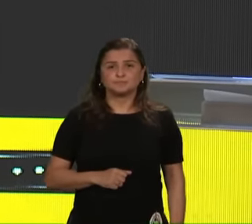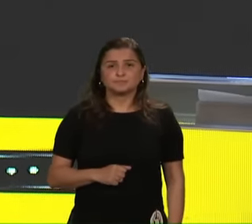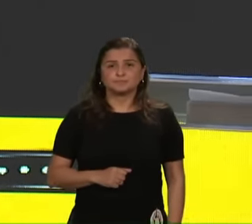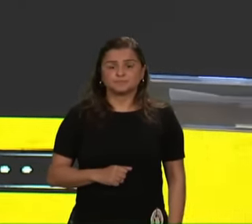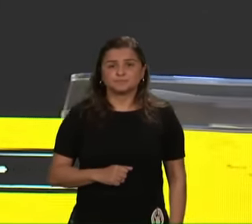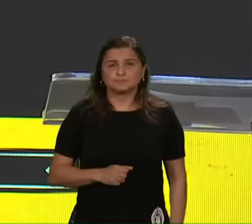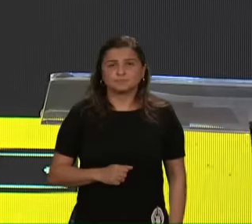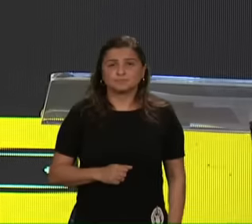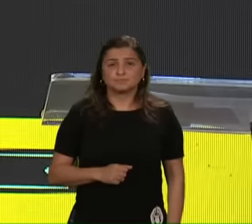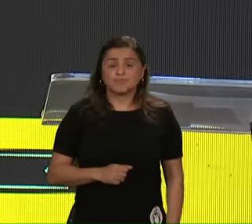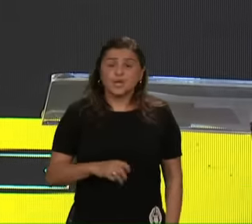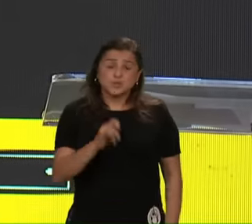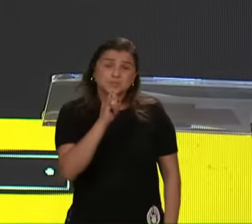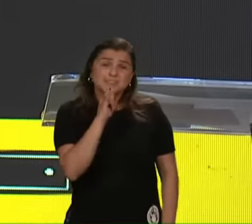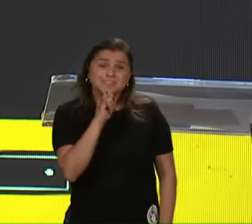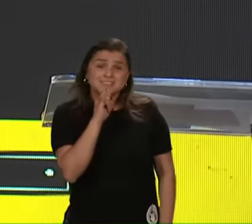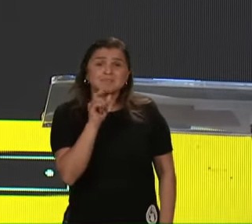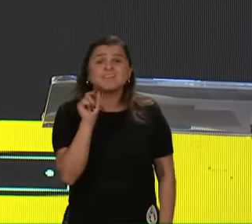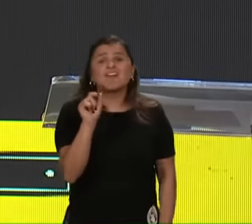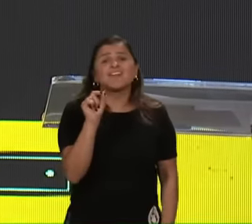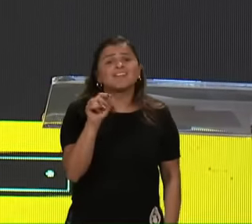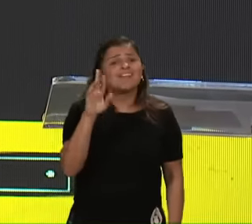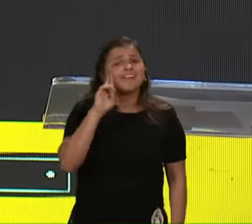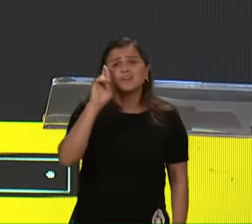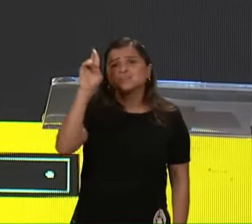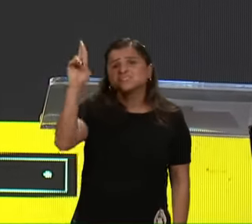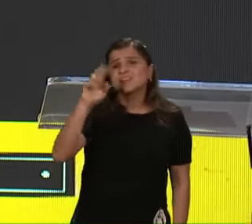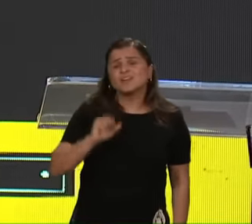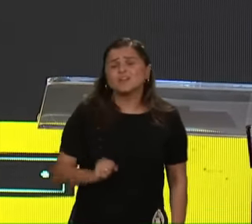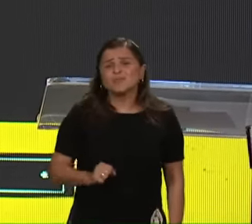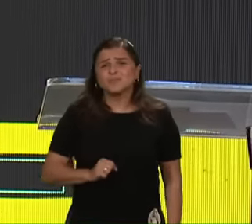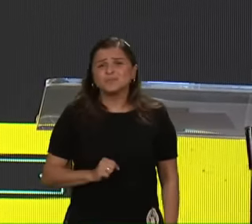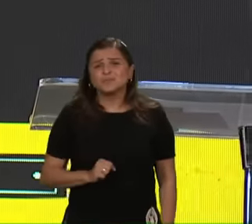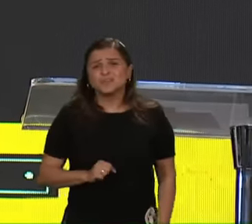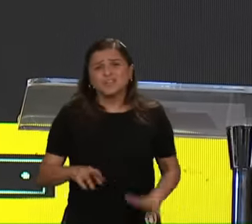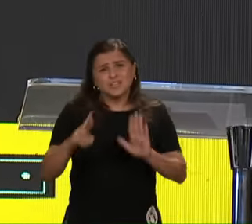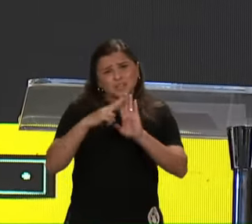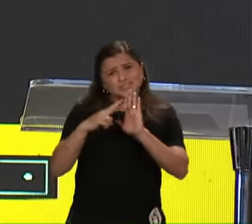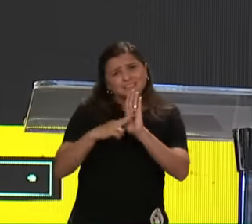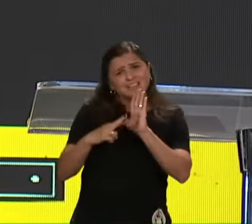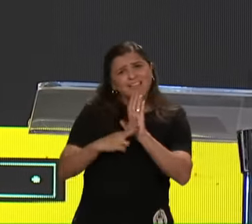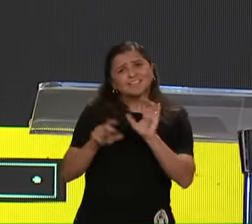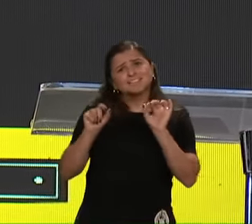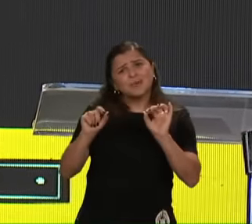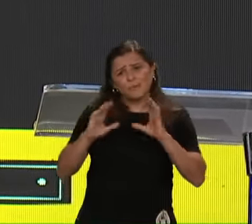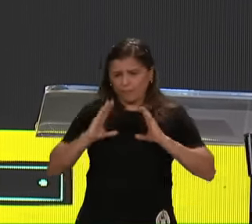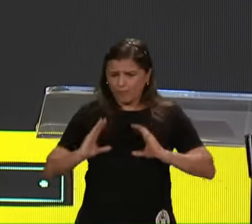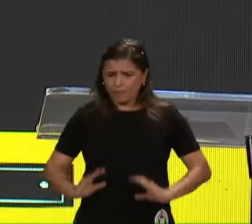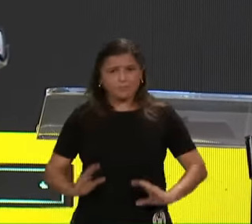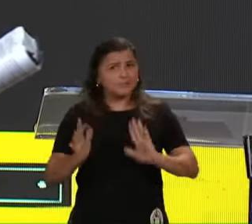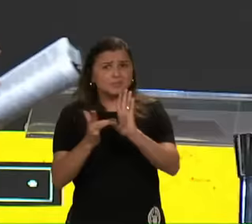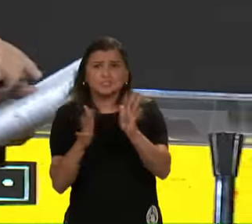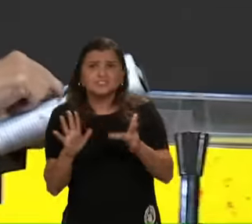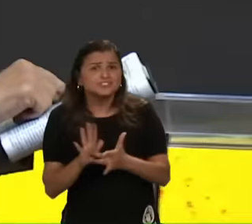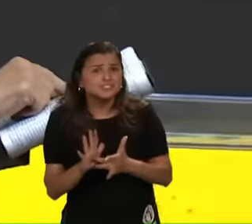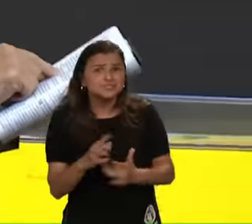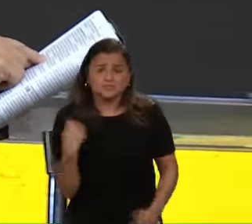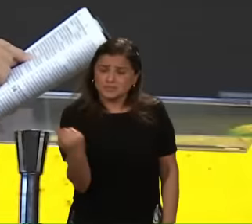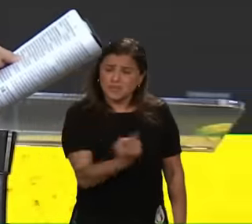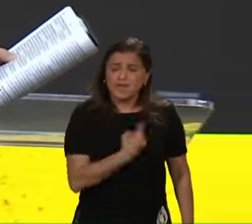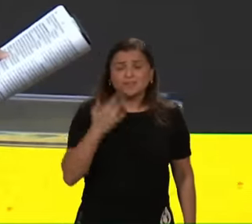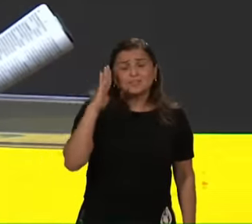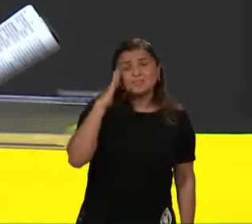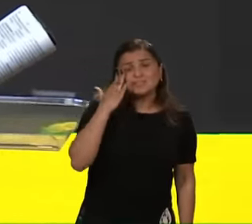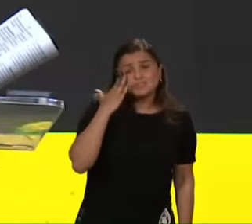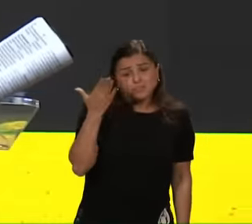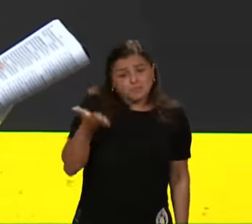Nosso modelo é o Senhor. A nossa doutrina chama-se Jesus. A nossa compreensão é